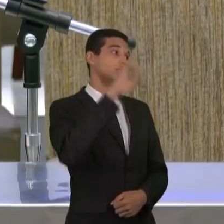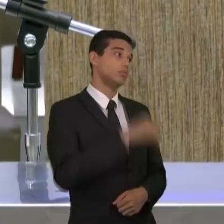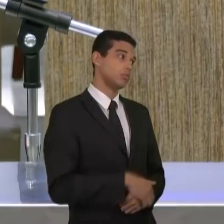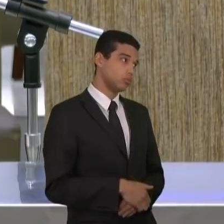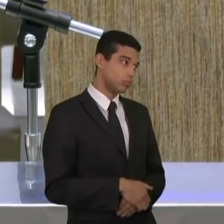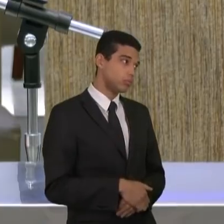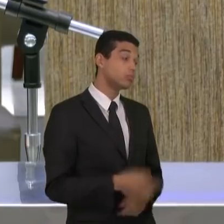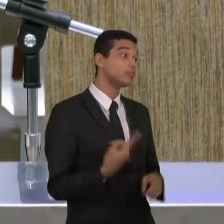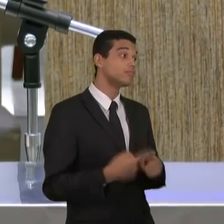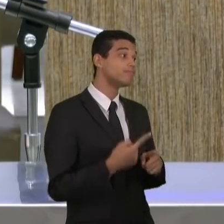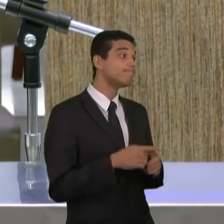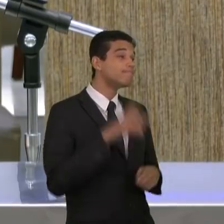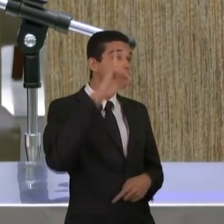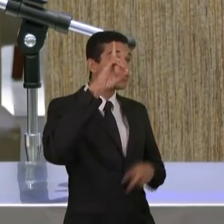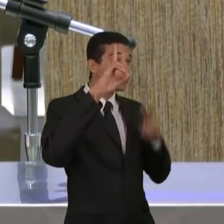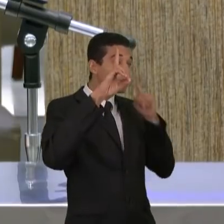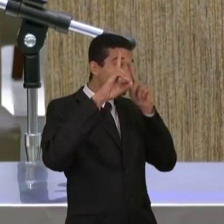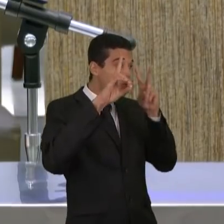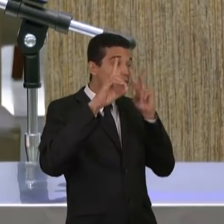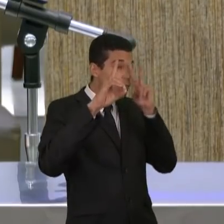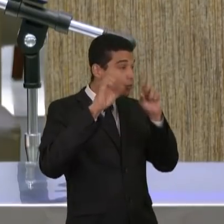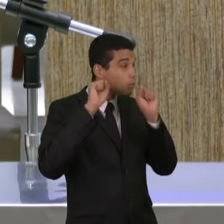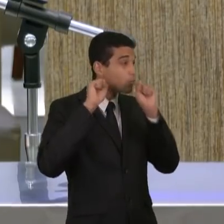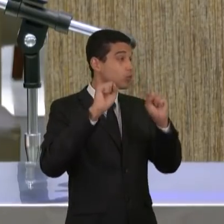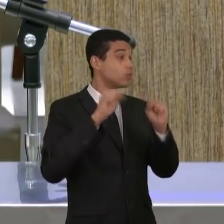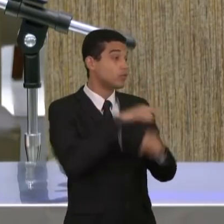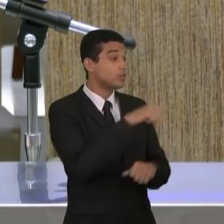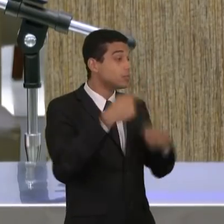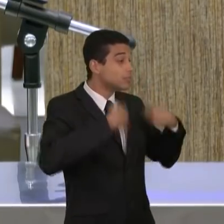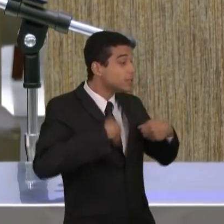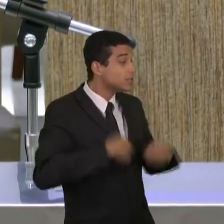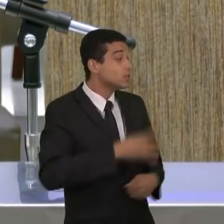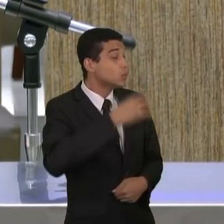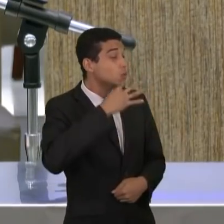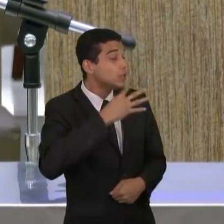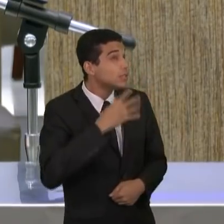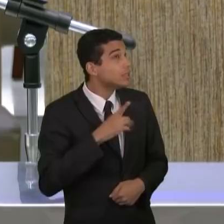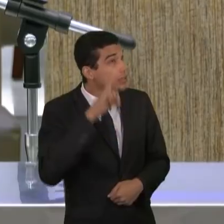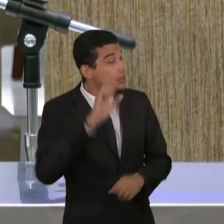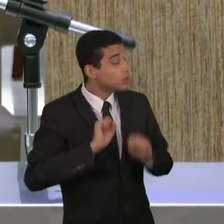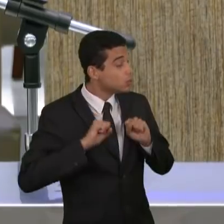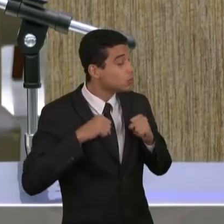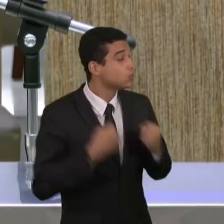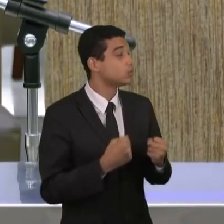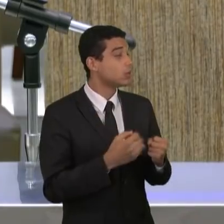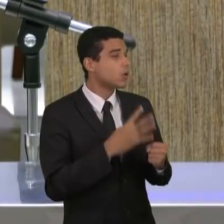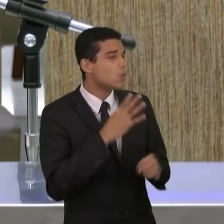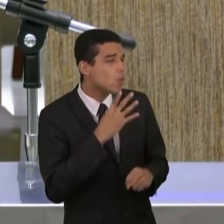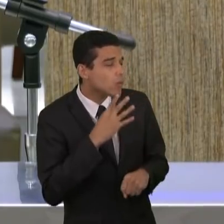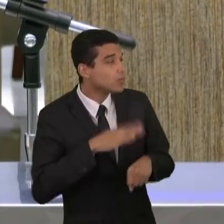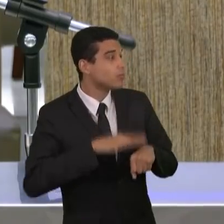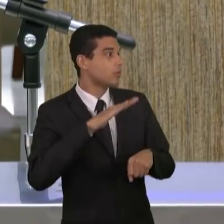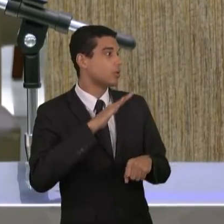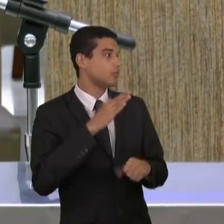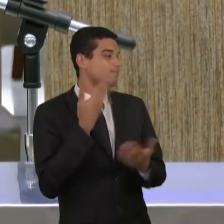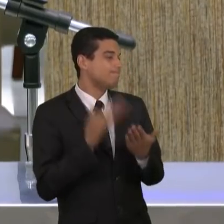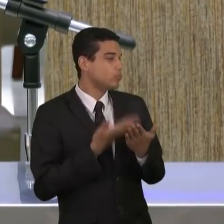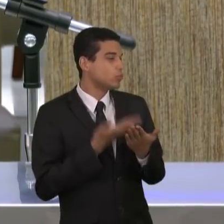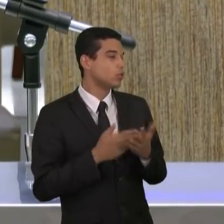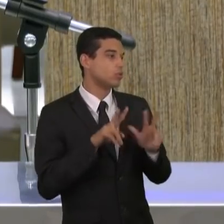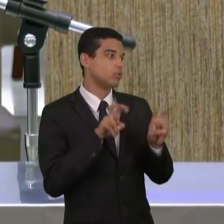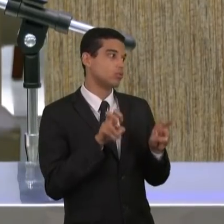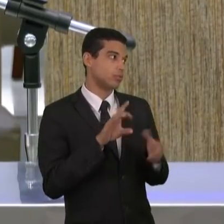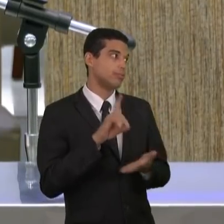um parênteses aqui nessa mensagem para trazer uma palavra direcionada o teu coração e talvez o que esteja